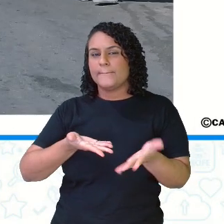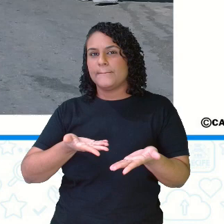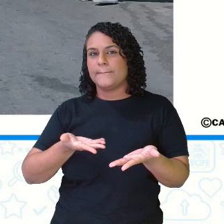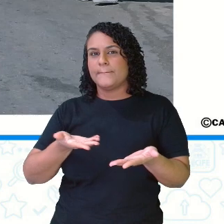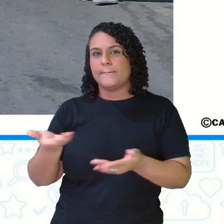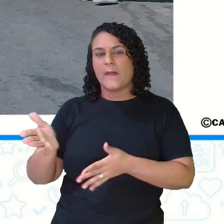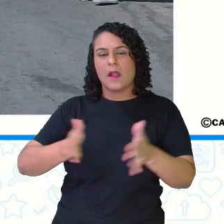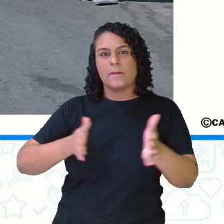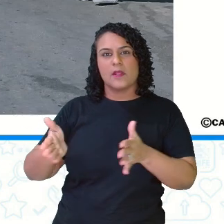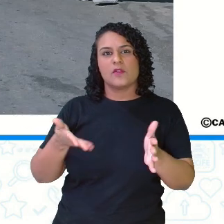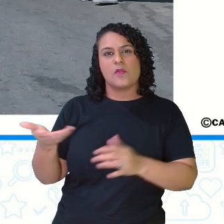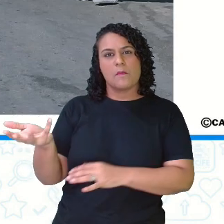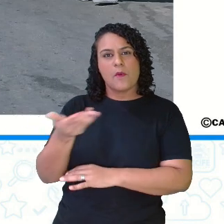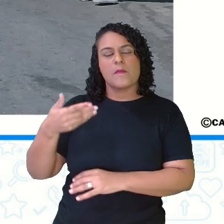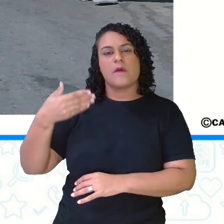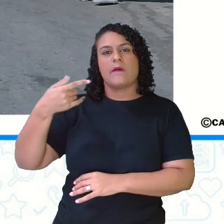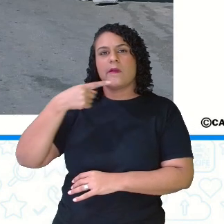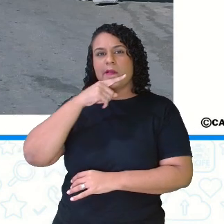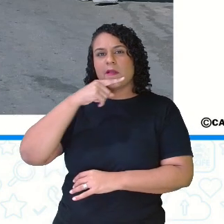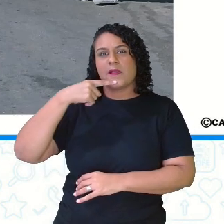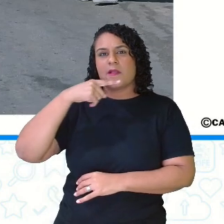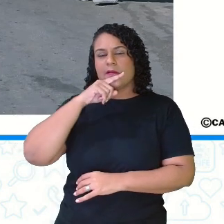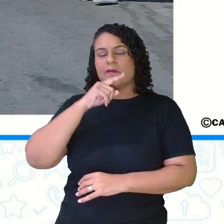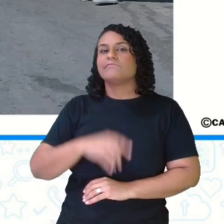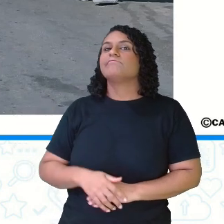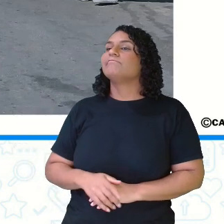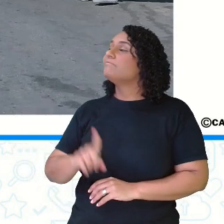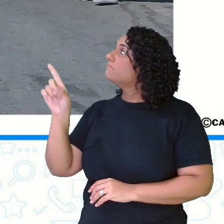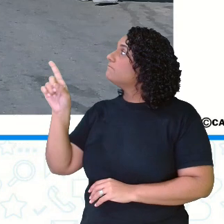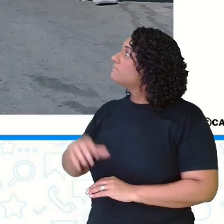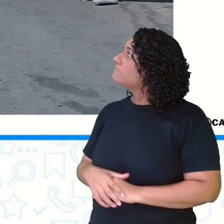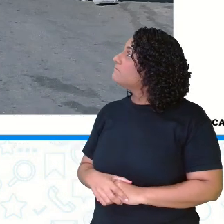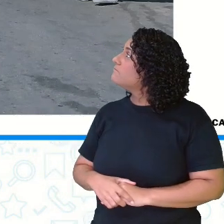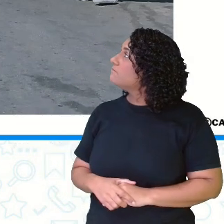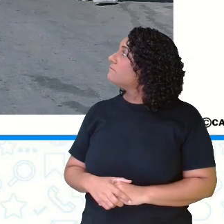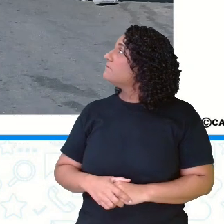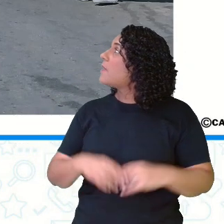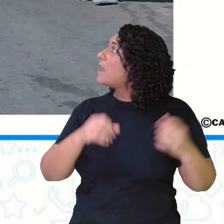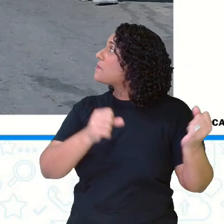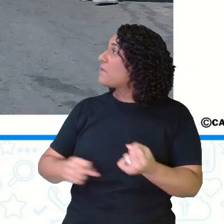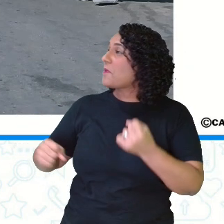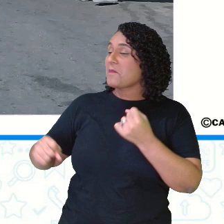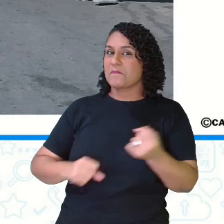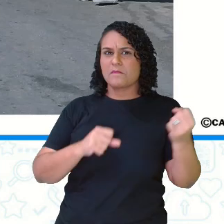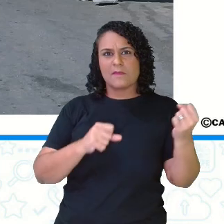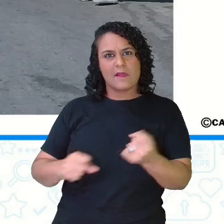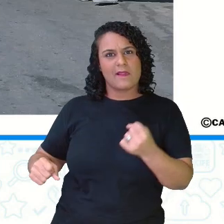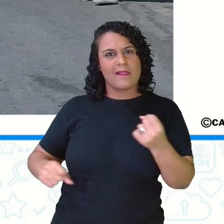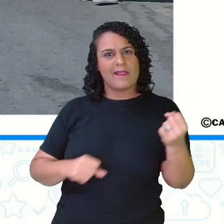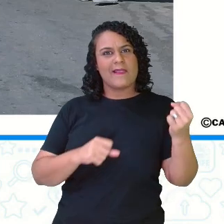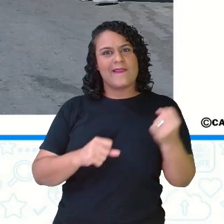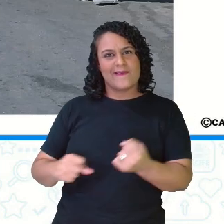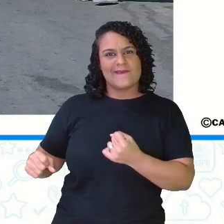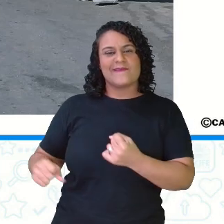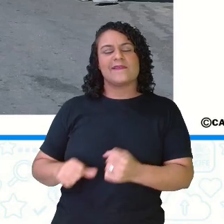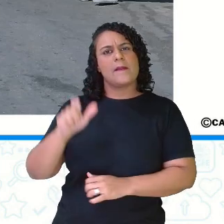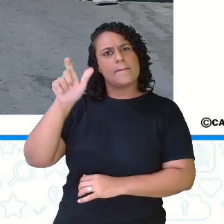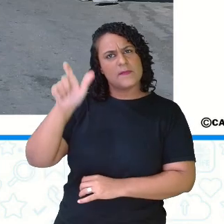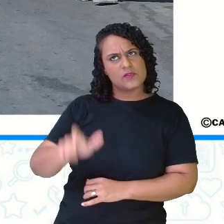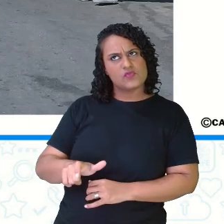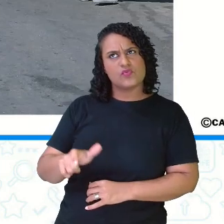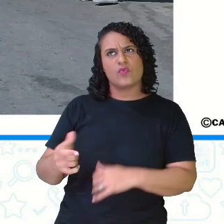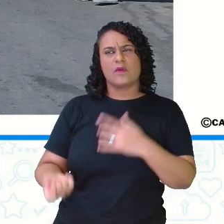açúcar, cana-de-açúcar, eu vou para a Zona da Mata aqui de Pernambuco e eu trago aí os caboclos de lança, são pessoas que